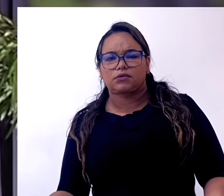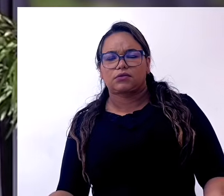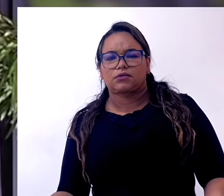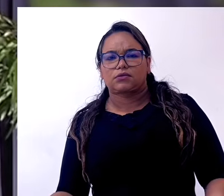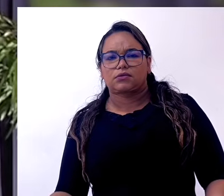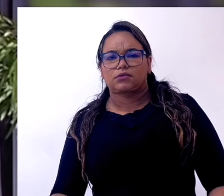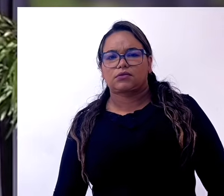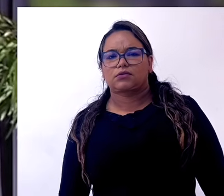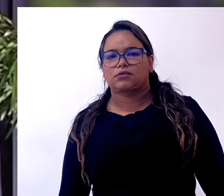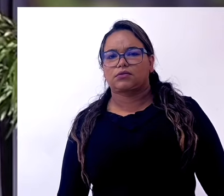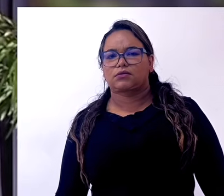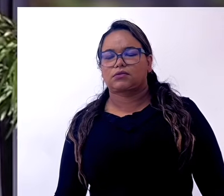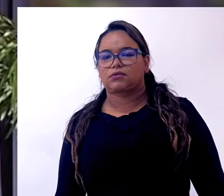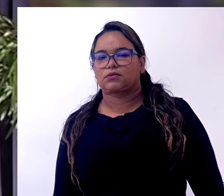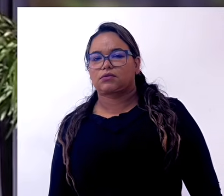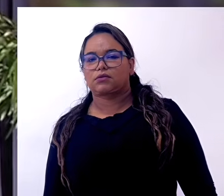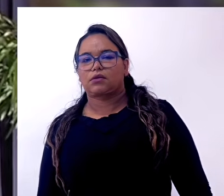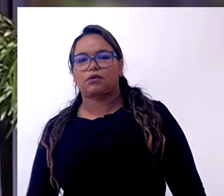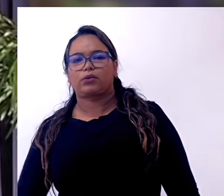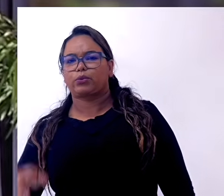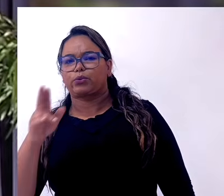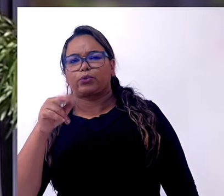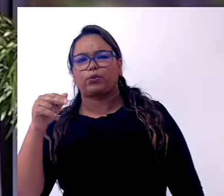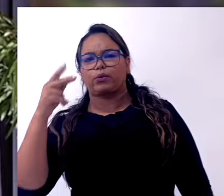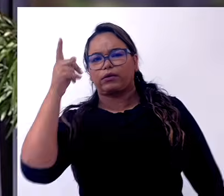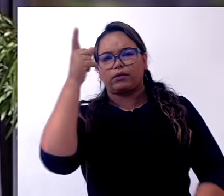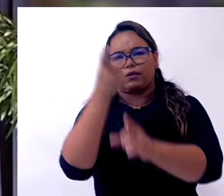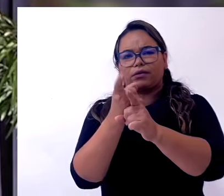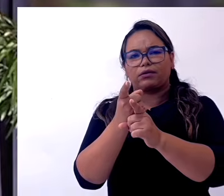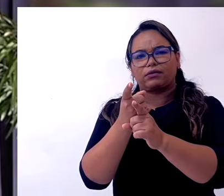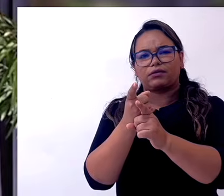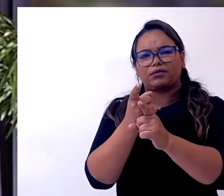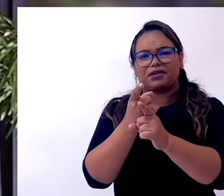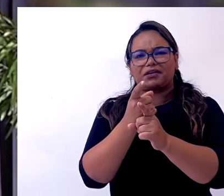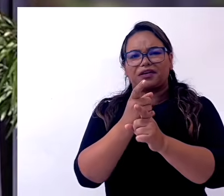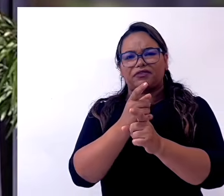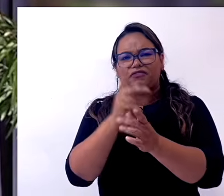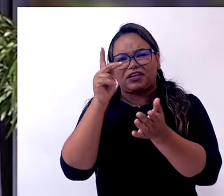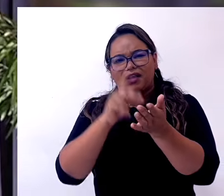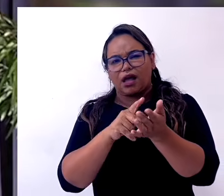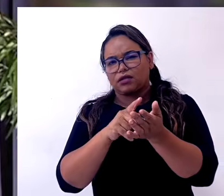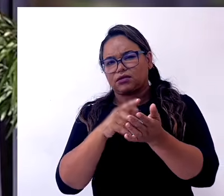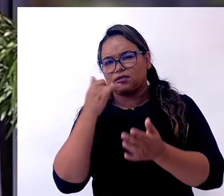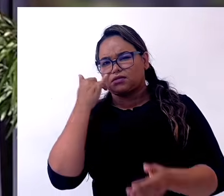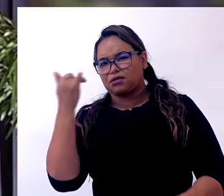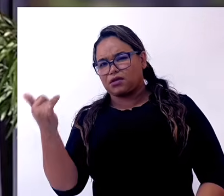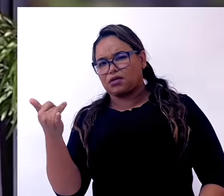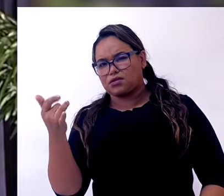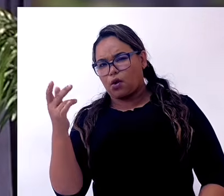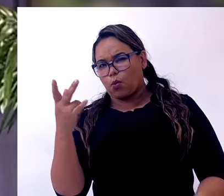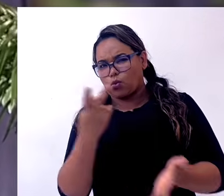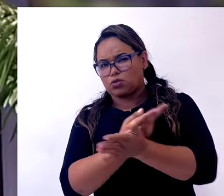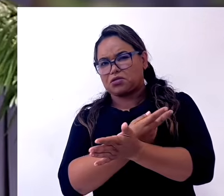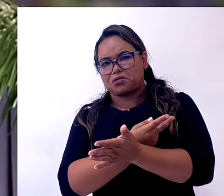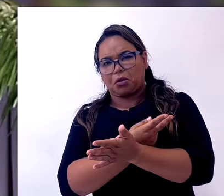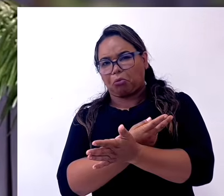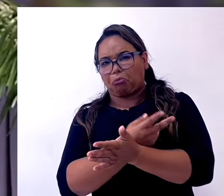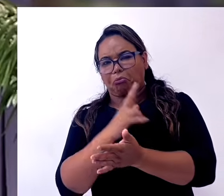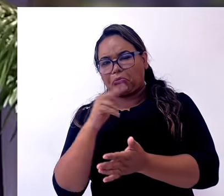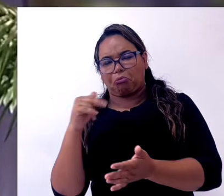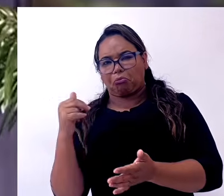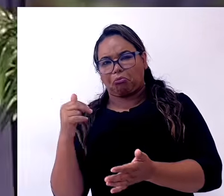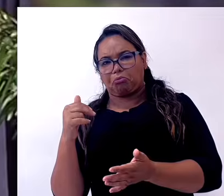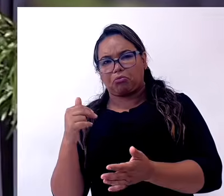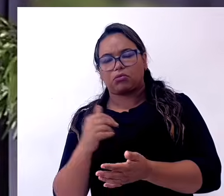e eles estavam atacando este lugar, e a ligação telefônica foi feita com um celular. Mas, é claro,